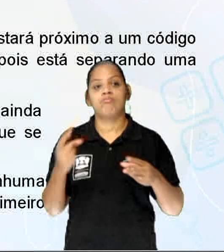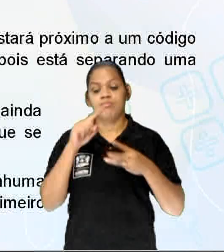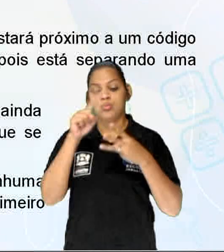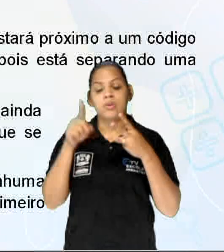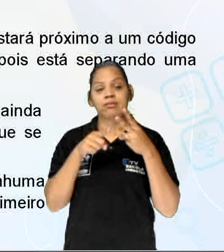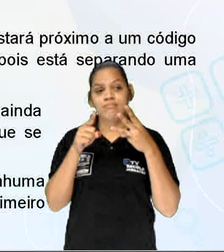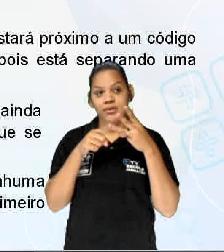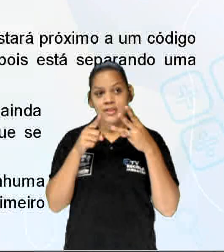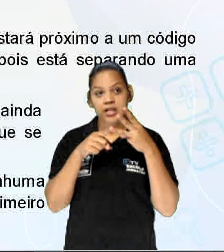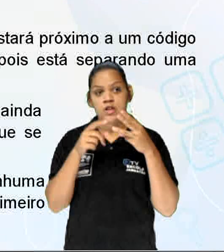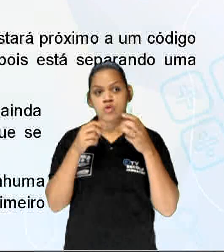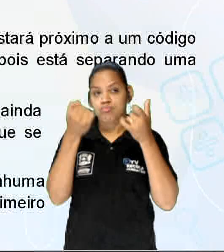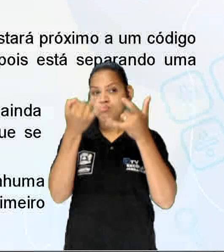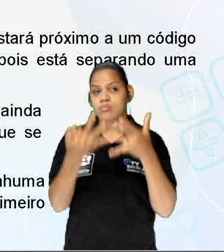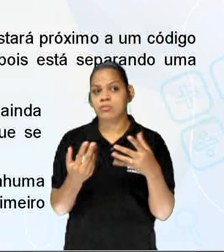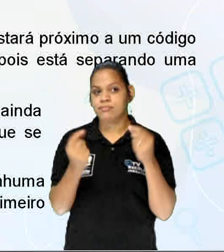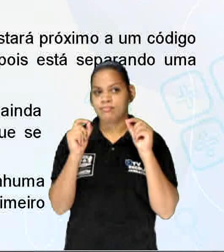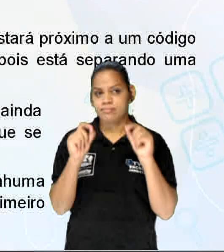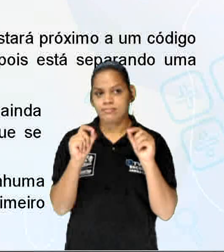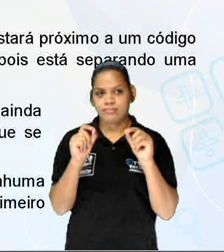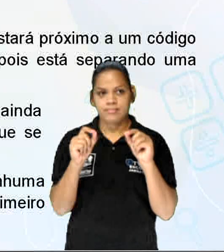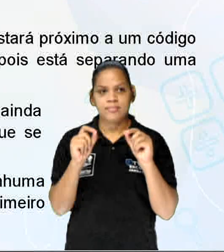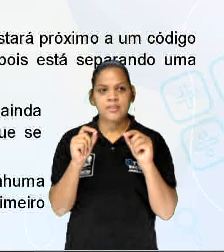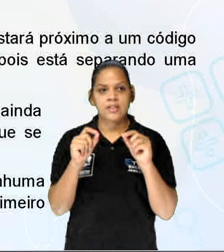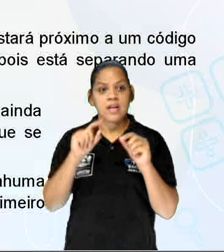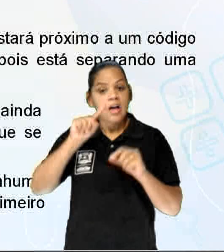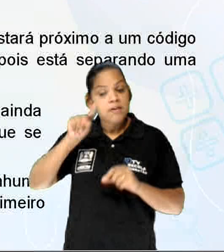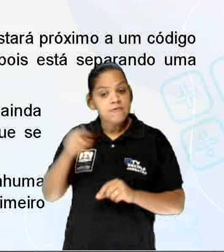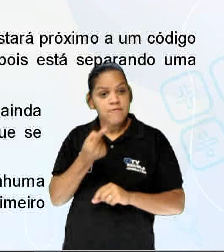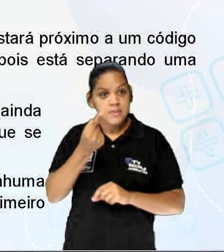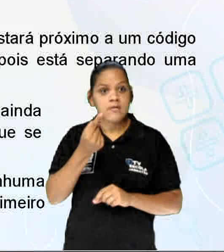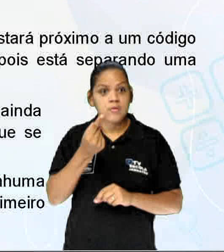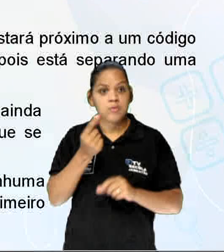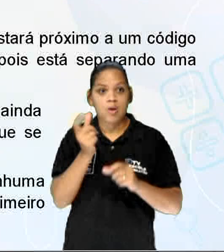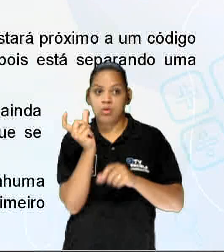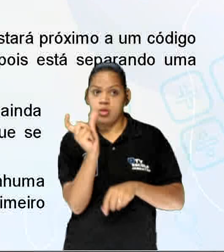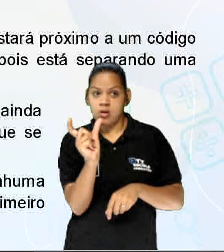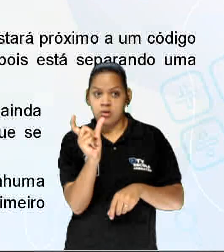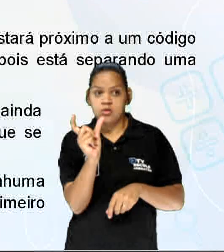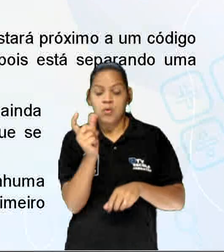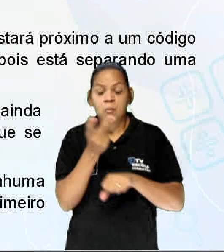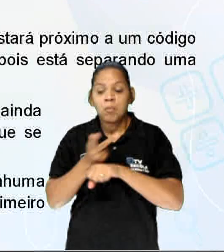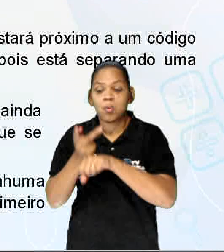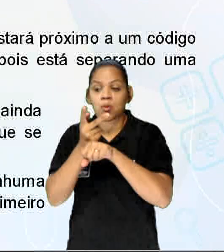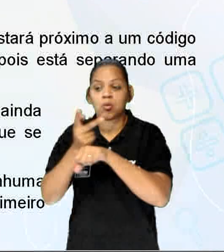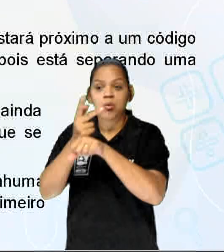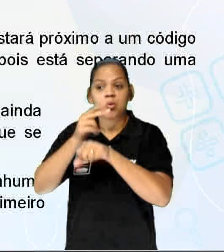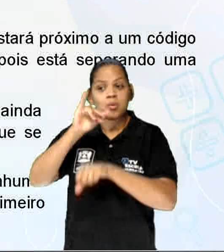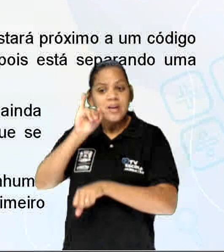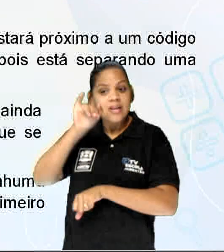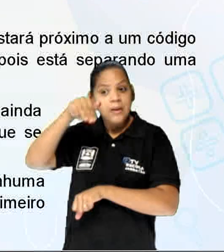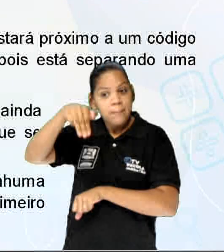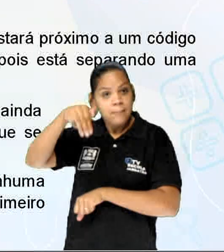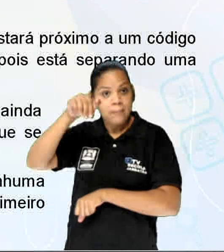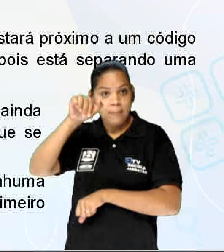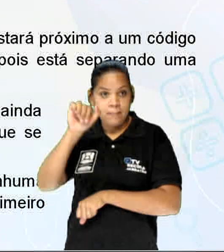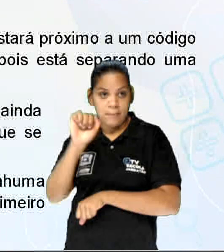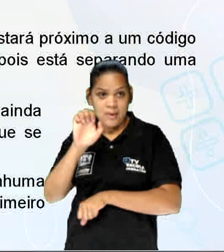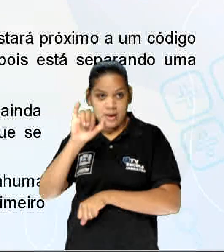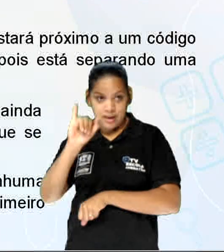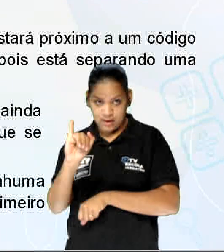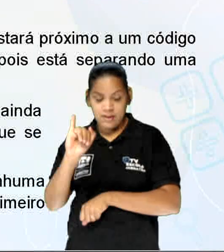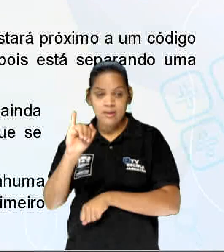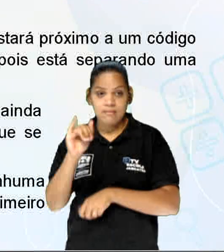Olha só o que diz aí o item 3. A vírgula no trecho, procure o e-mail na embalagem do produto, que